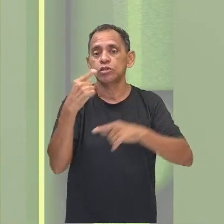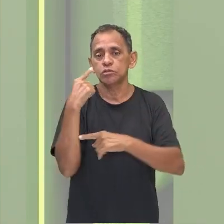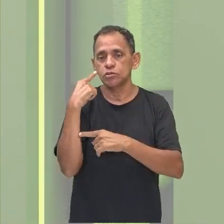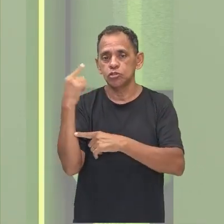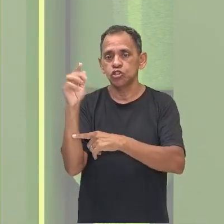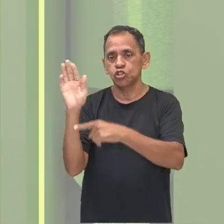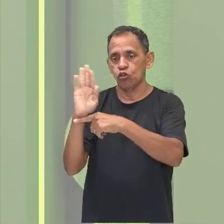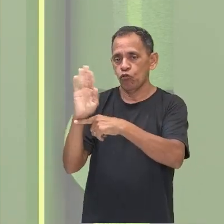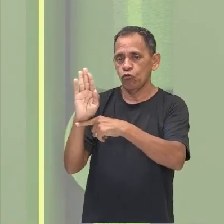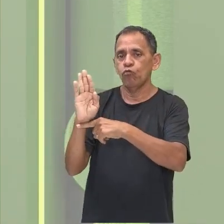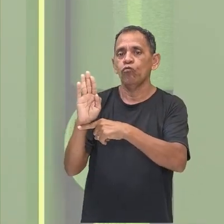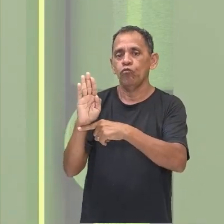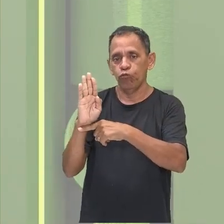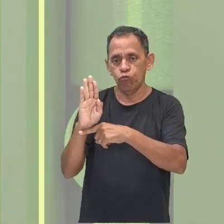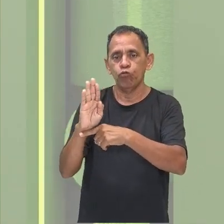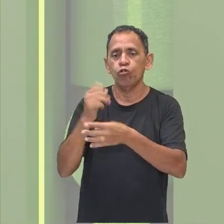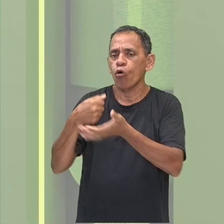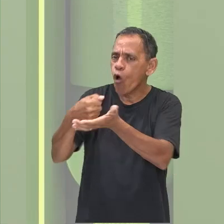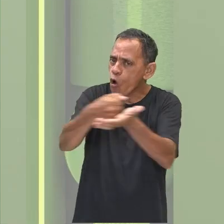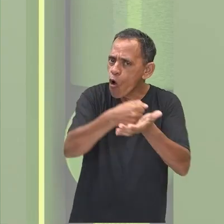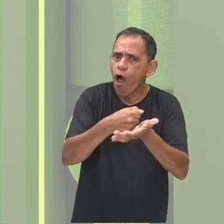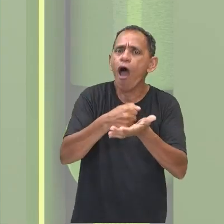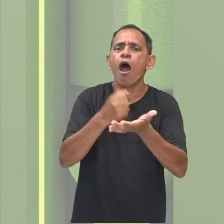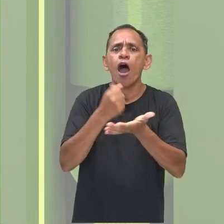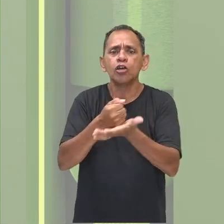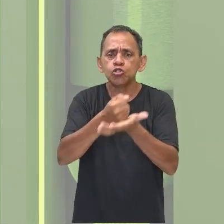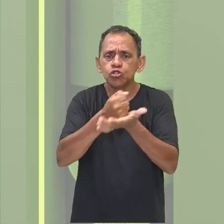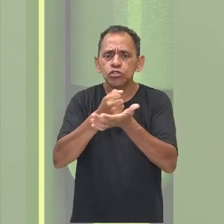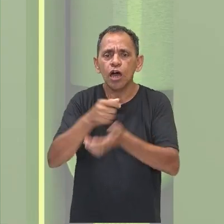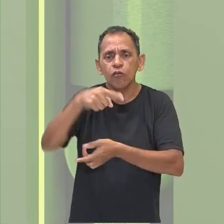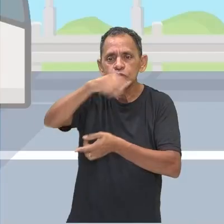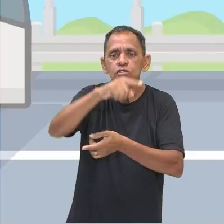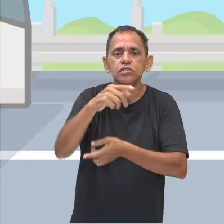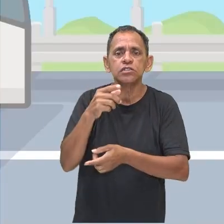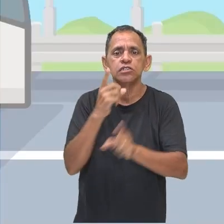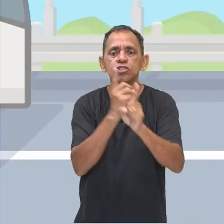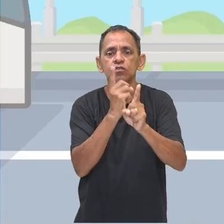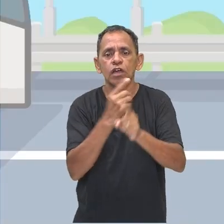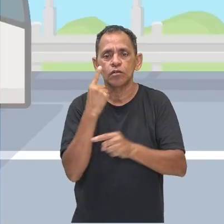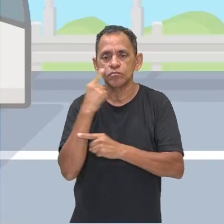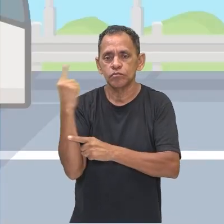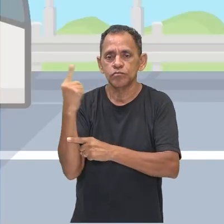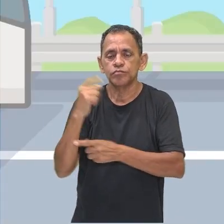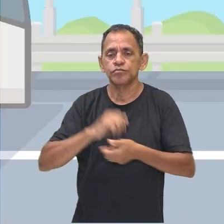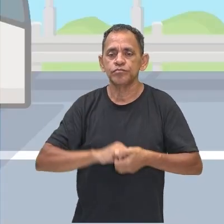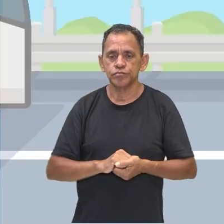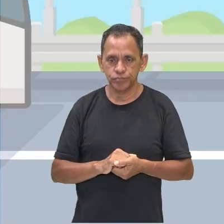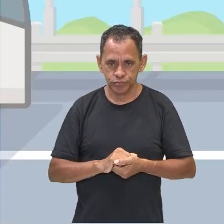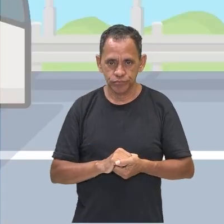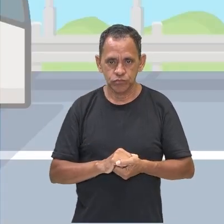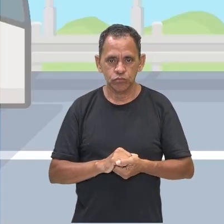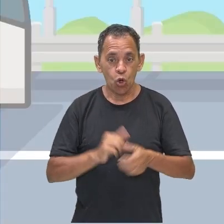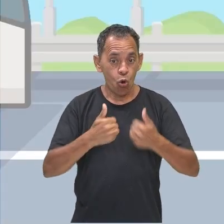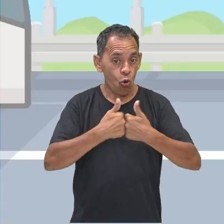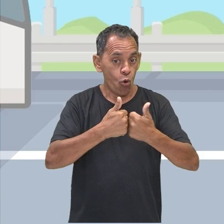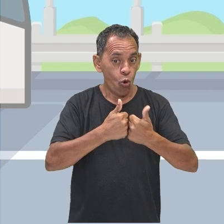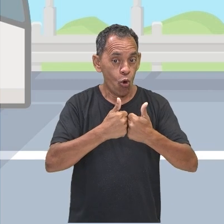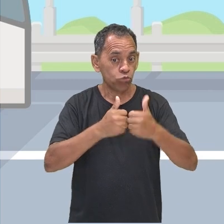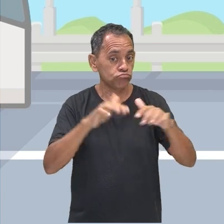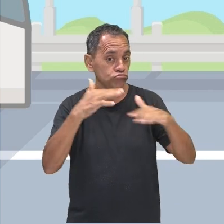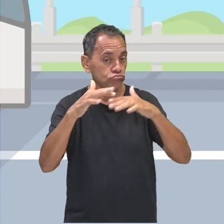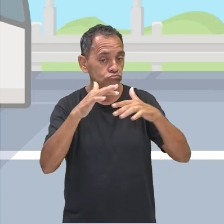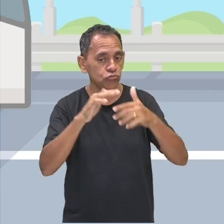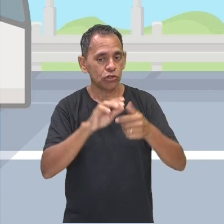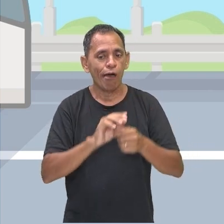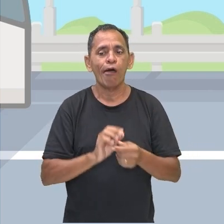identificar Quando que o movimento é progressivo e quando que ele é retrógrado dá só uma olhada Olha só veículo se movimentando de Santos para